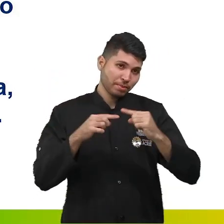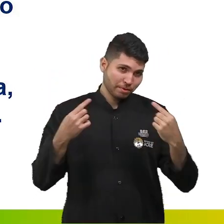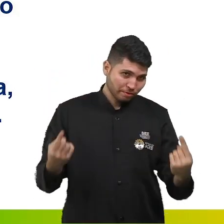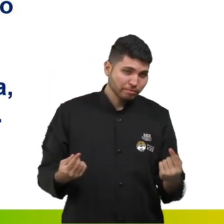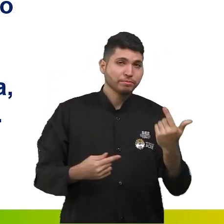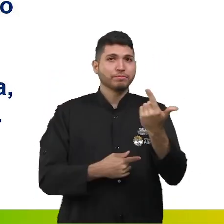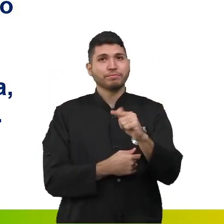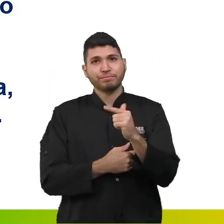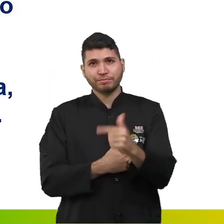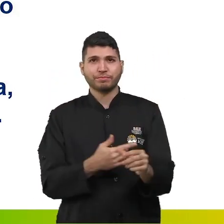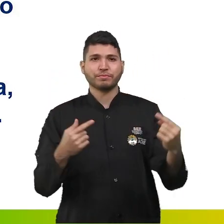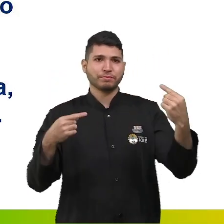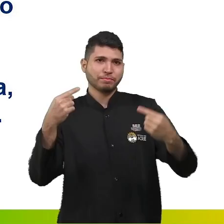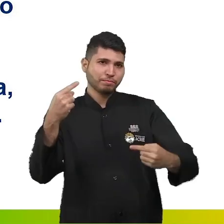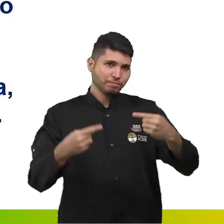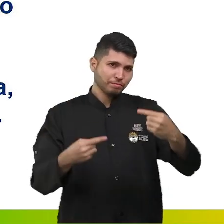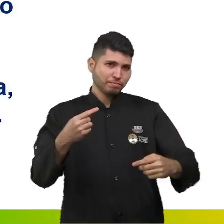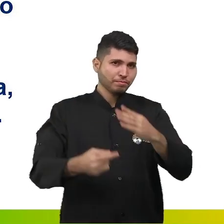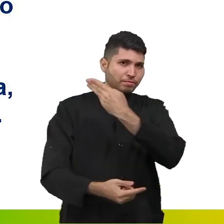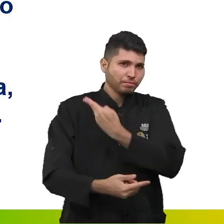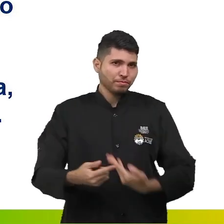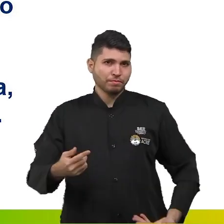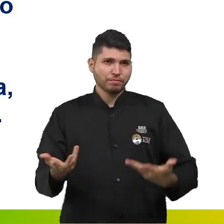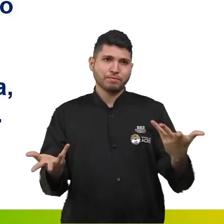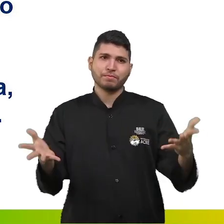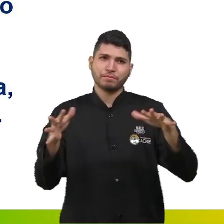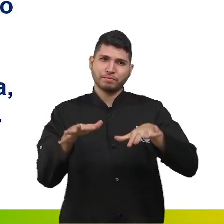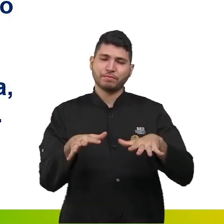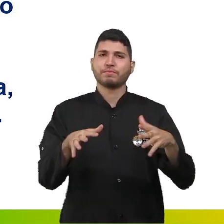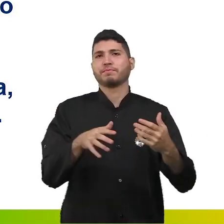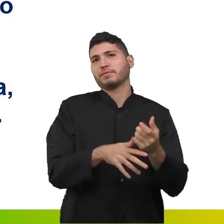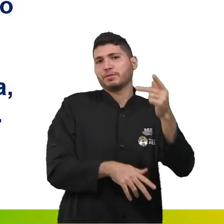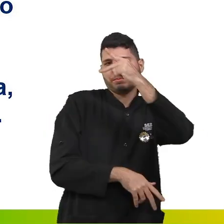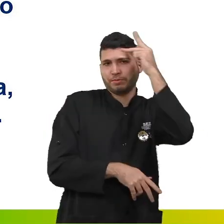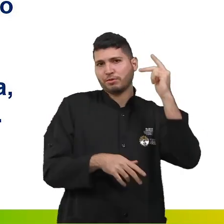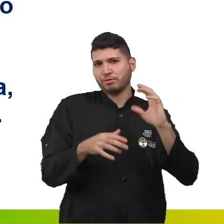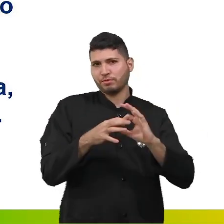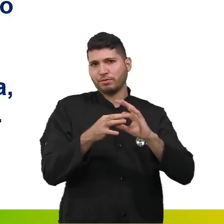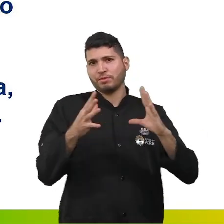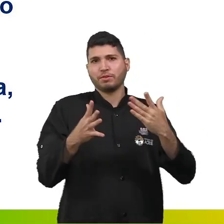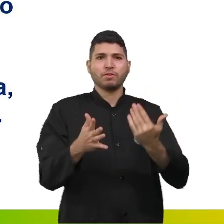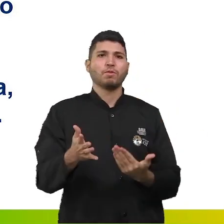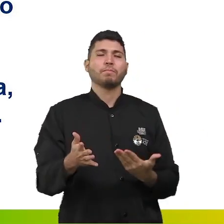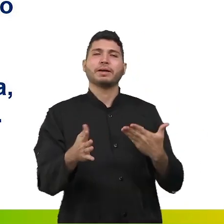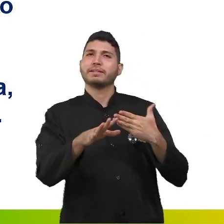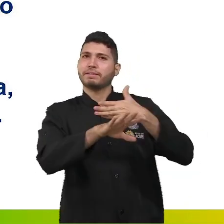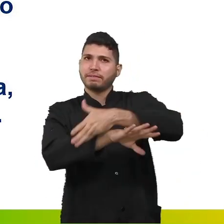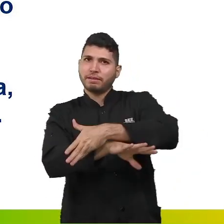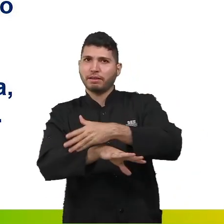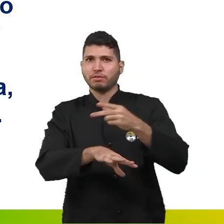não houve políticas públicas de inclusão para os libertos, como acesso à terra,